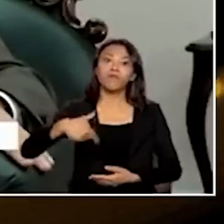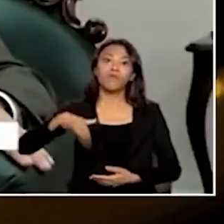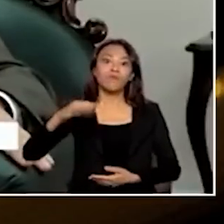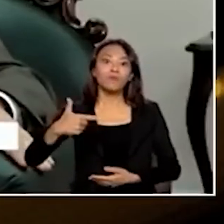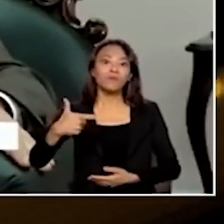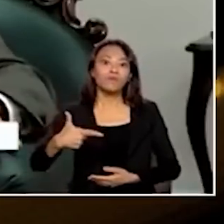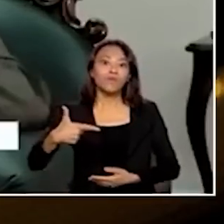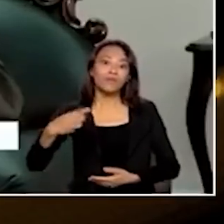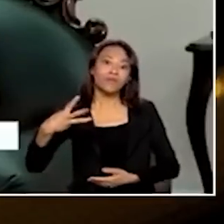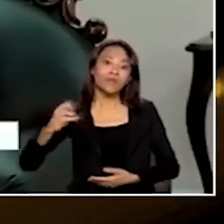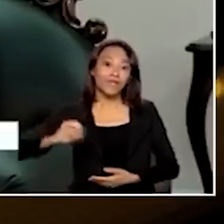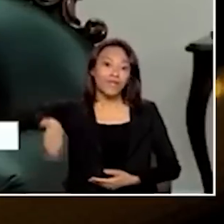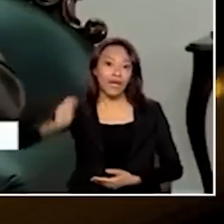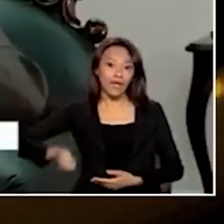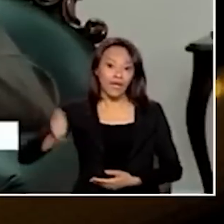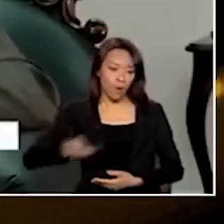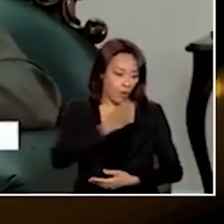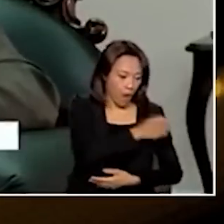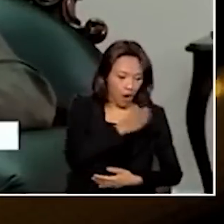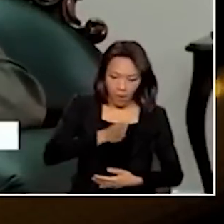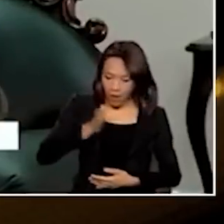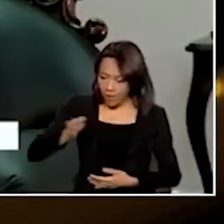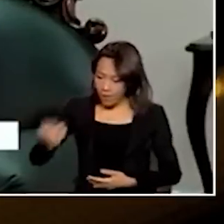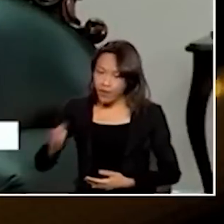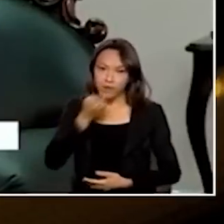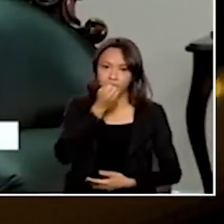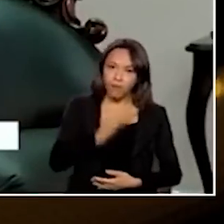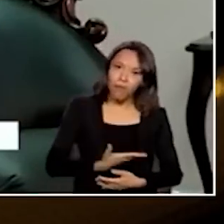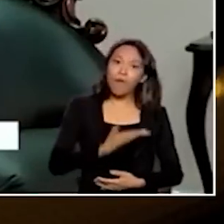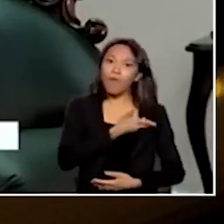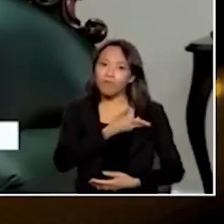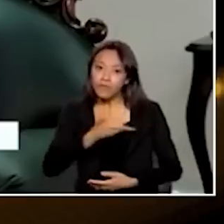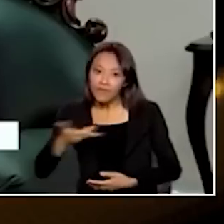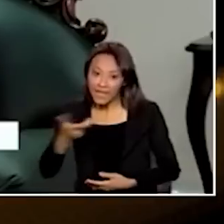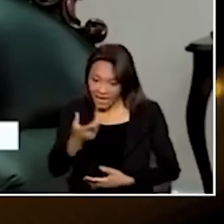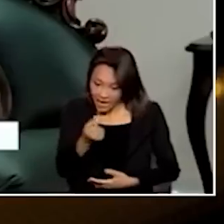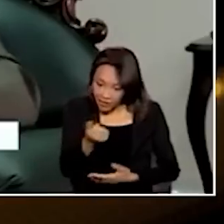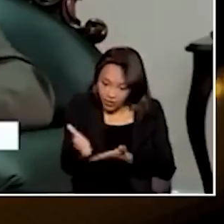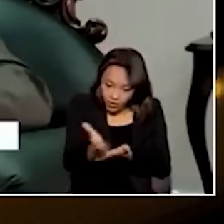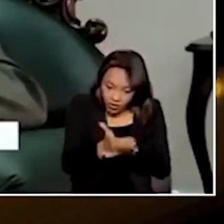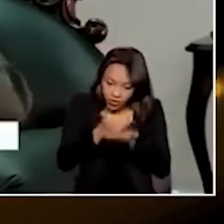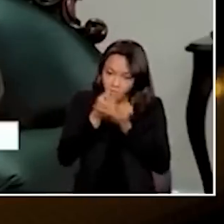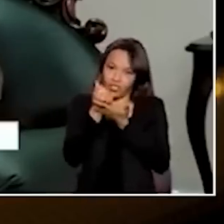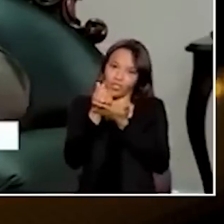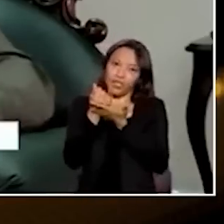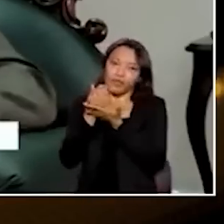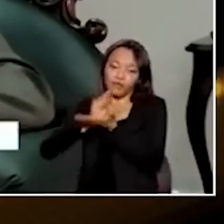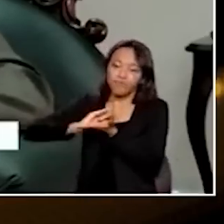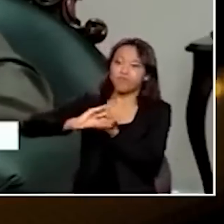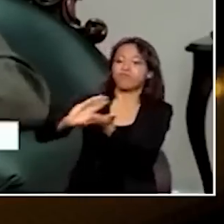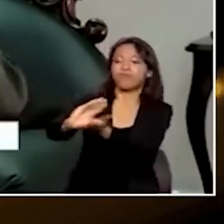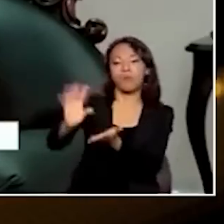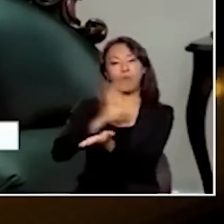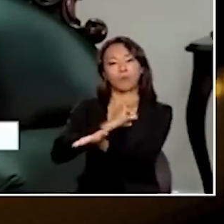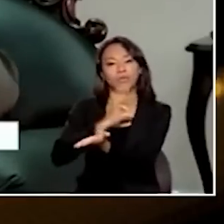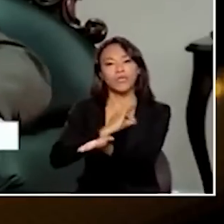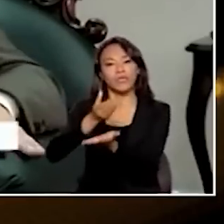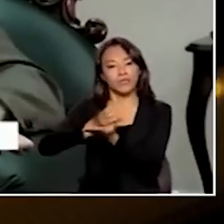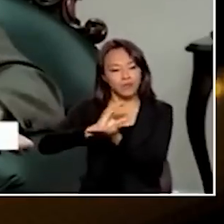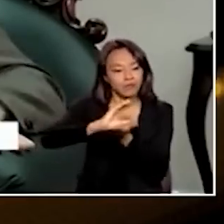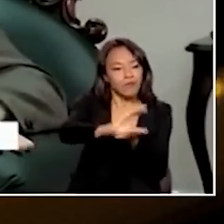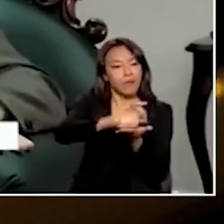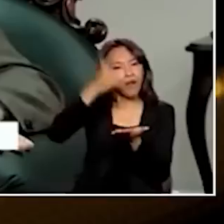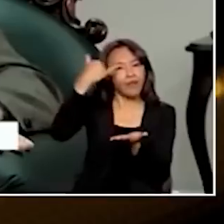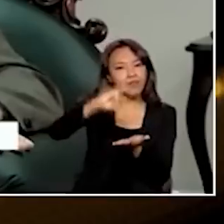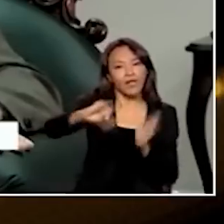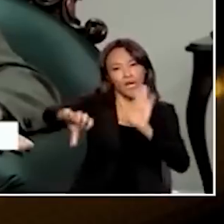no núcleo familiar do Anderson Torres o Sérgio Cabral tá na praia uma hora dessas como é que você explica para uma pessoa que está em